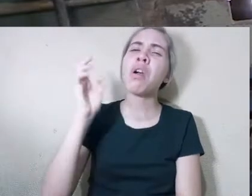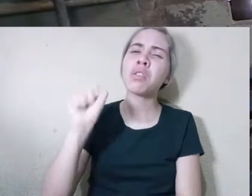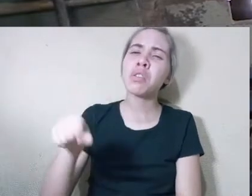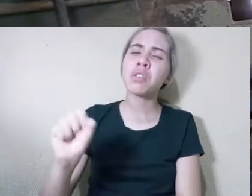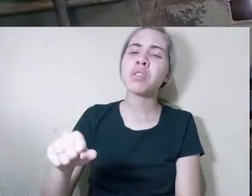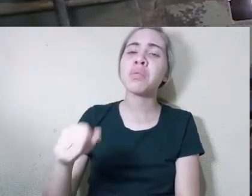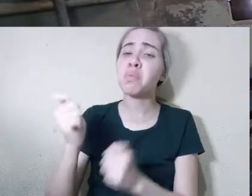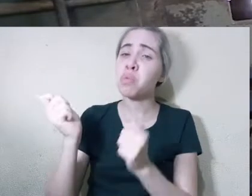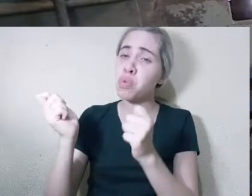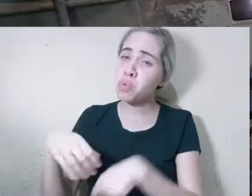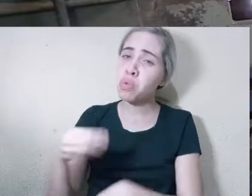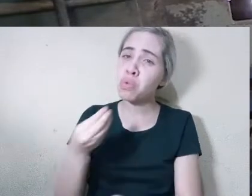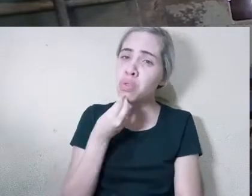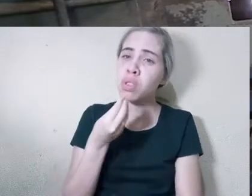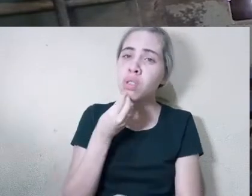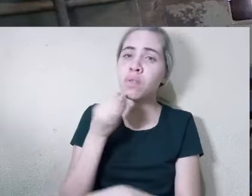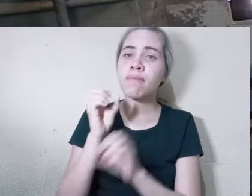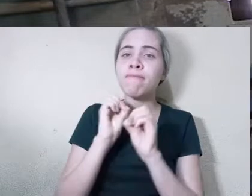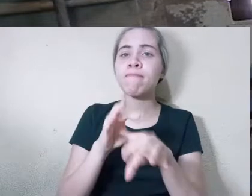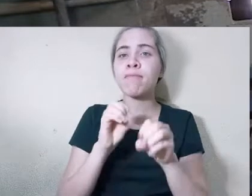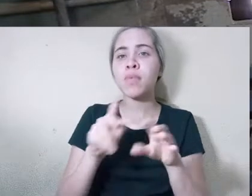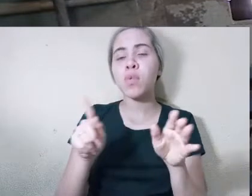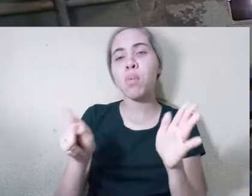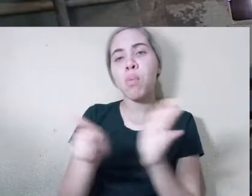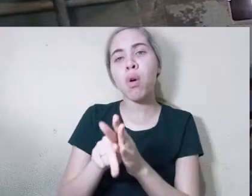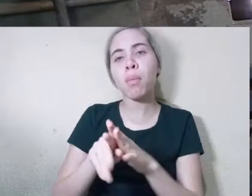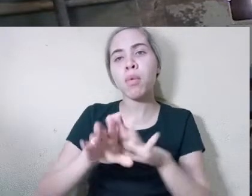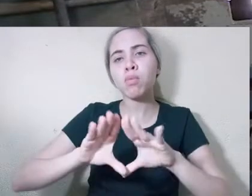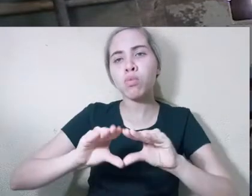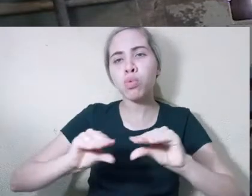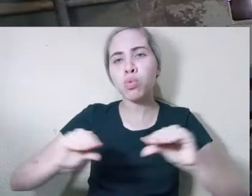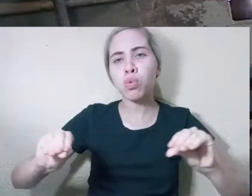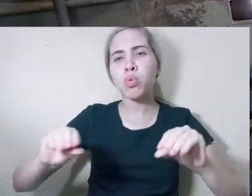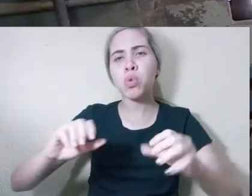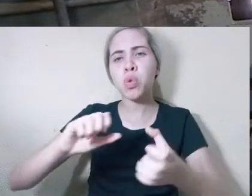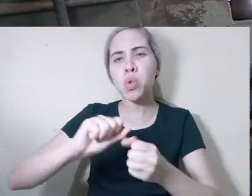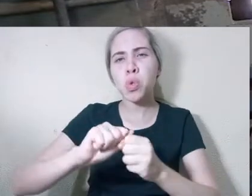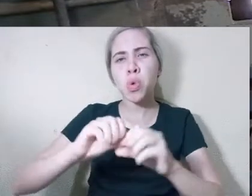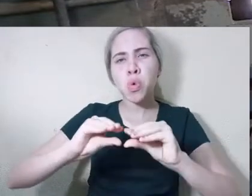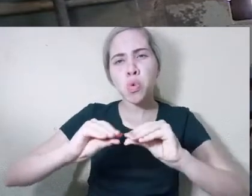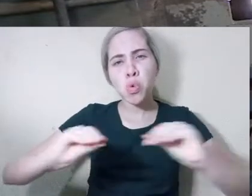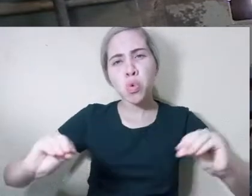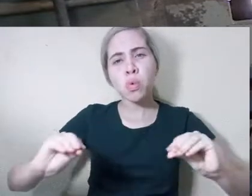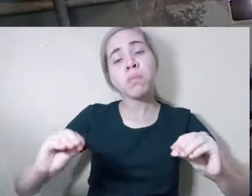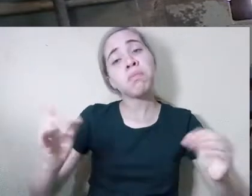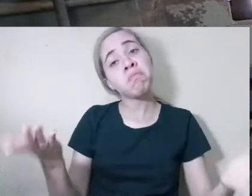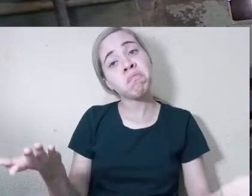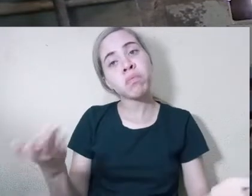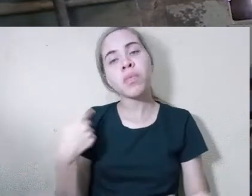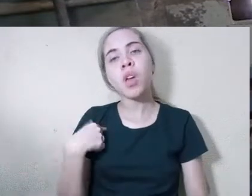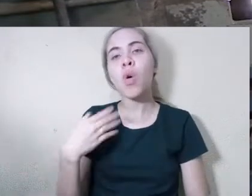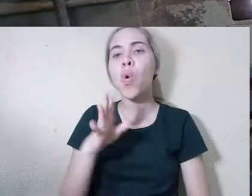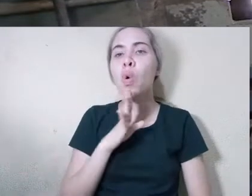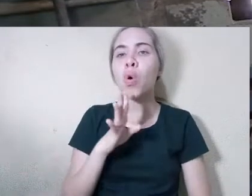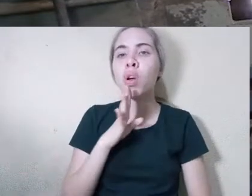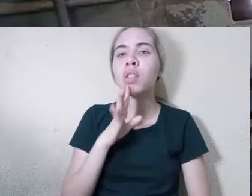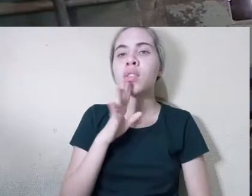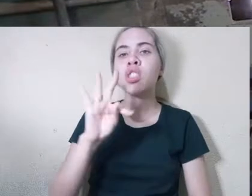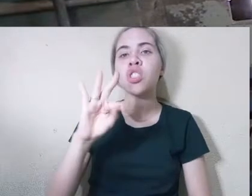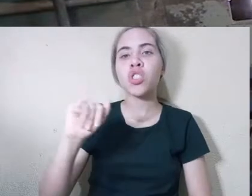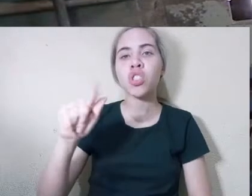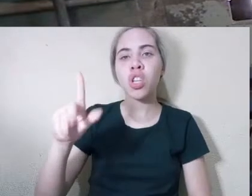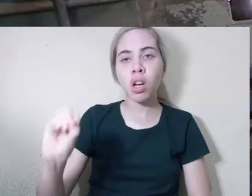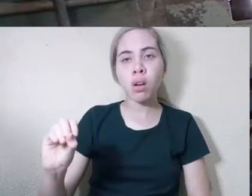que poderia me ensinar a fazer a fusão do metal, né? Certo. Aí fui atrás, foi aí que eu conheci o Thiago